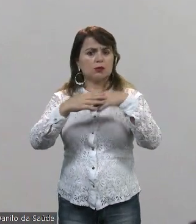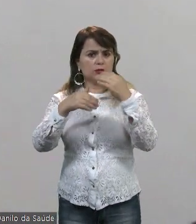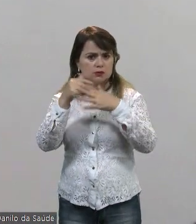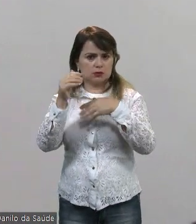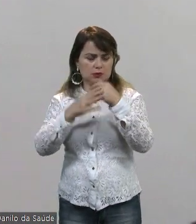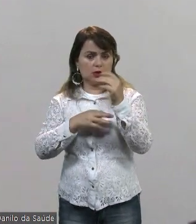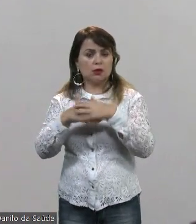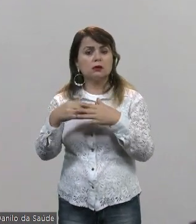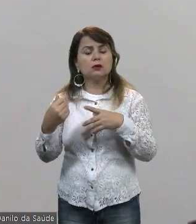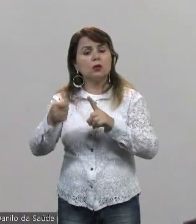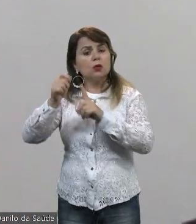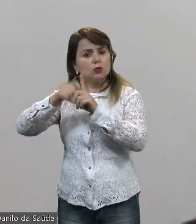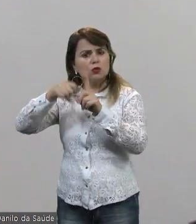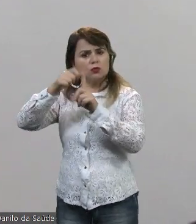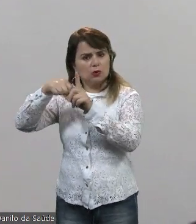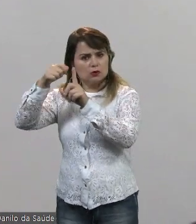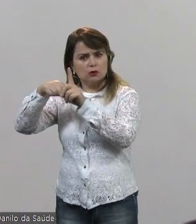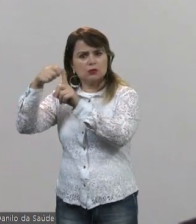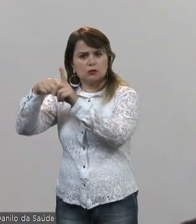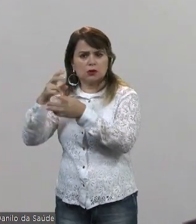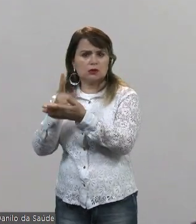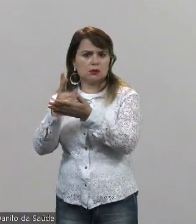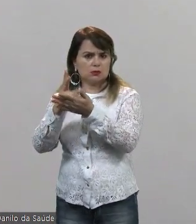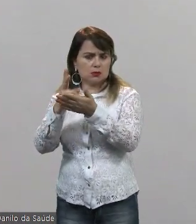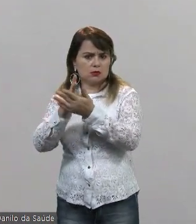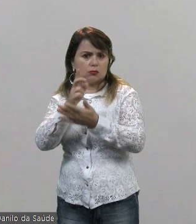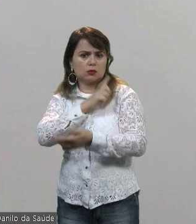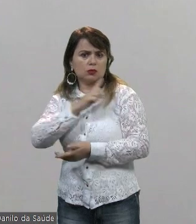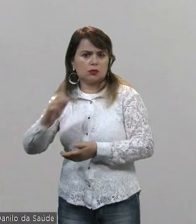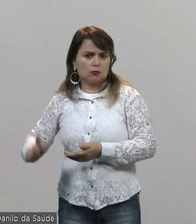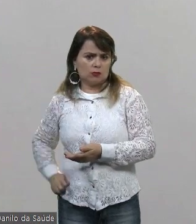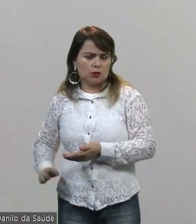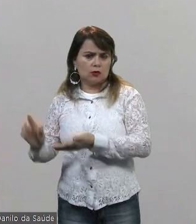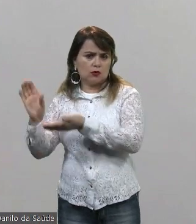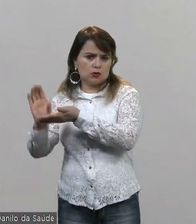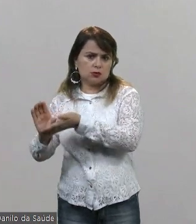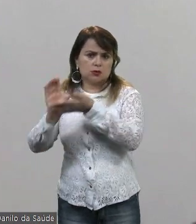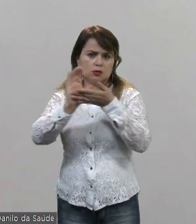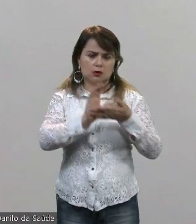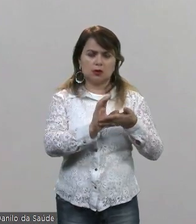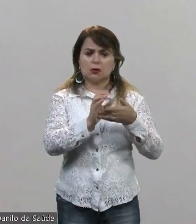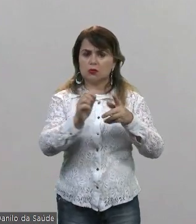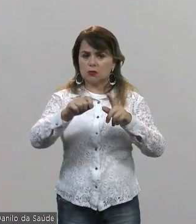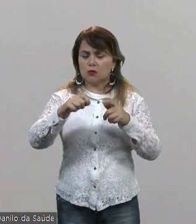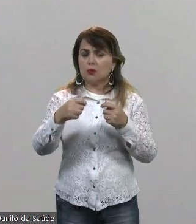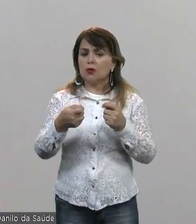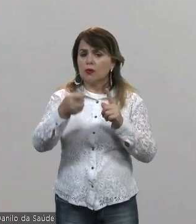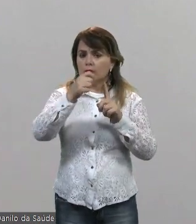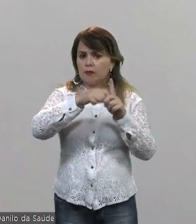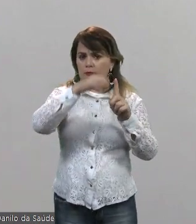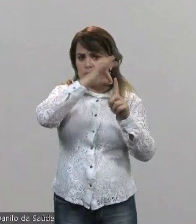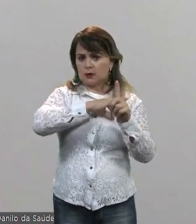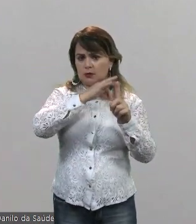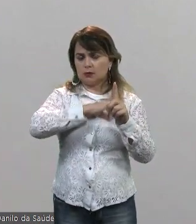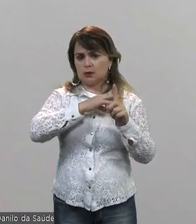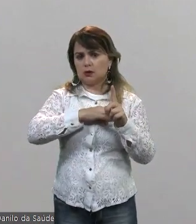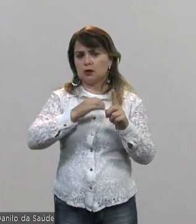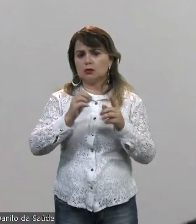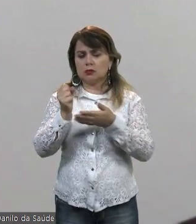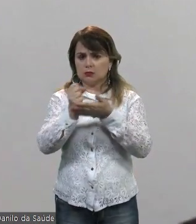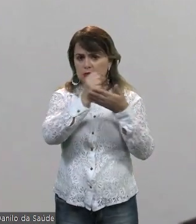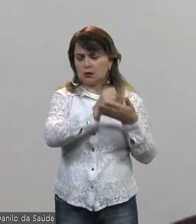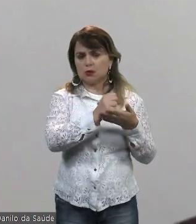recurso e o prefeito paga os salários, que, aliás, esses profissionais estão em número inferior, ou seja,